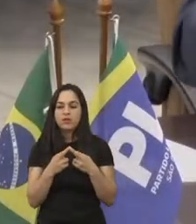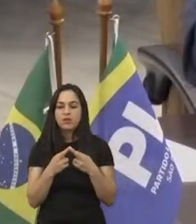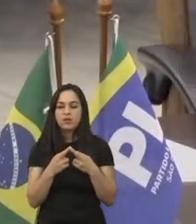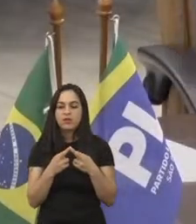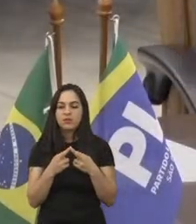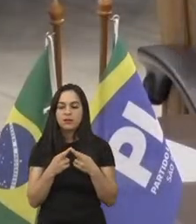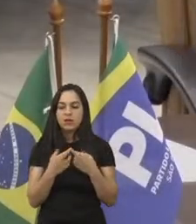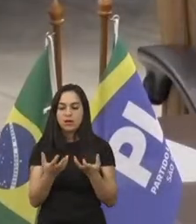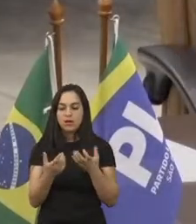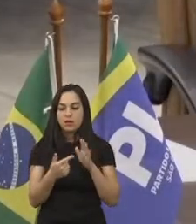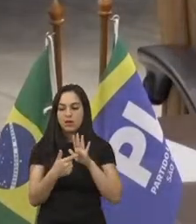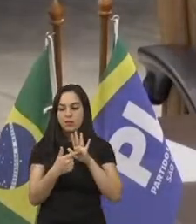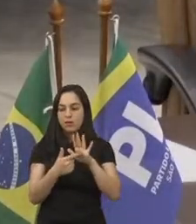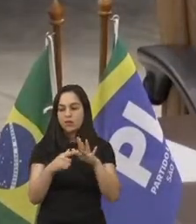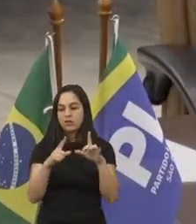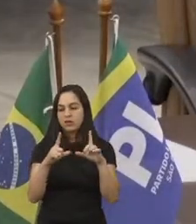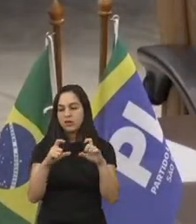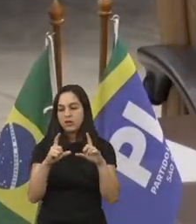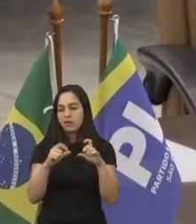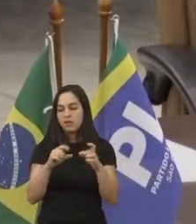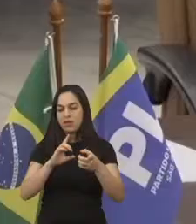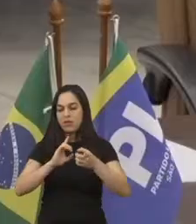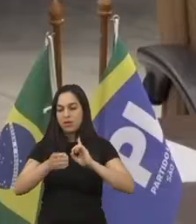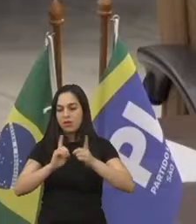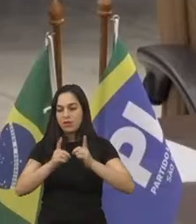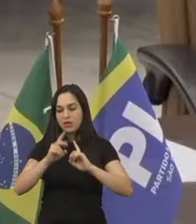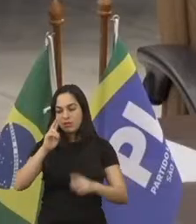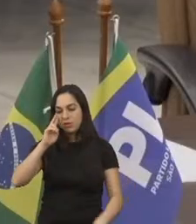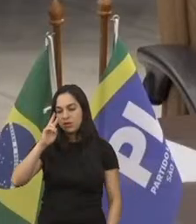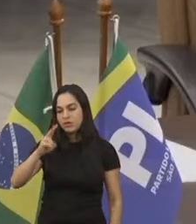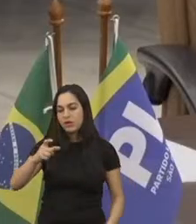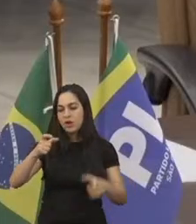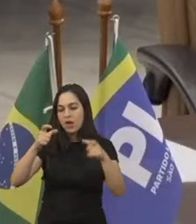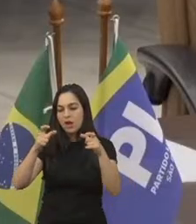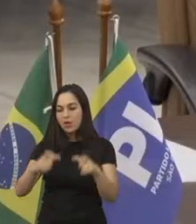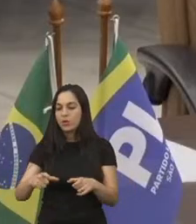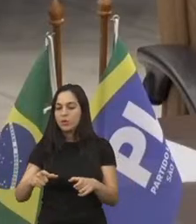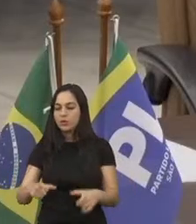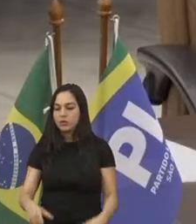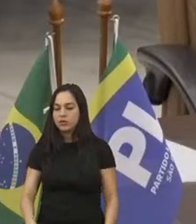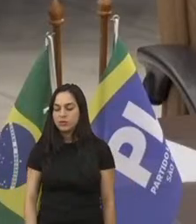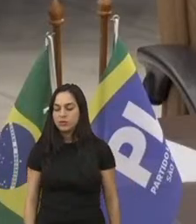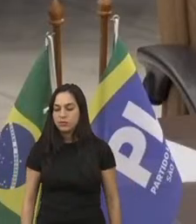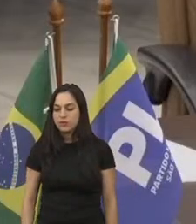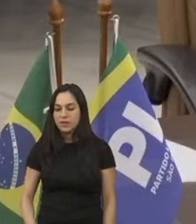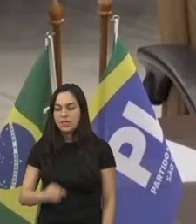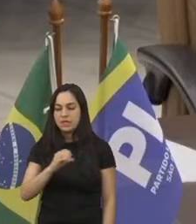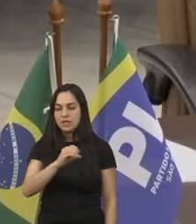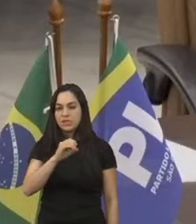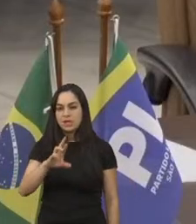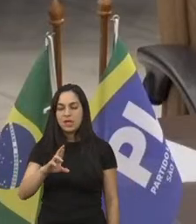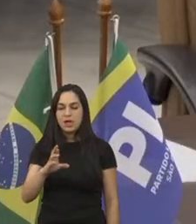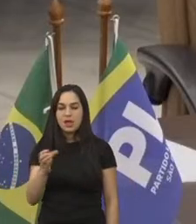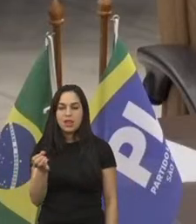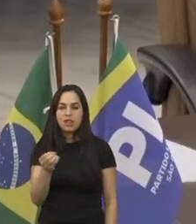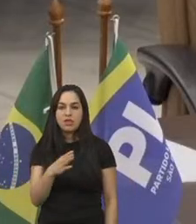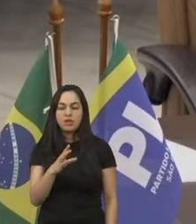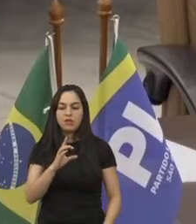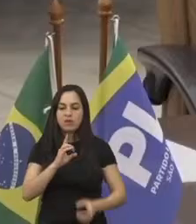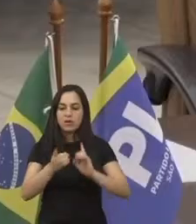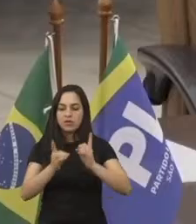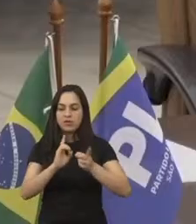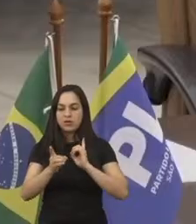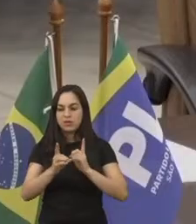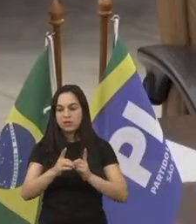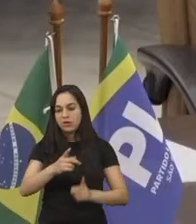quero mostrar a foto aqui do viaduto para ver se eles veem aonde que é. CCR Nova Dutra. Por favor, o povo